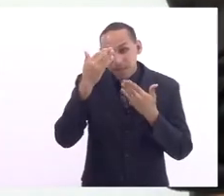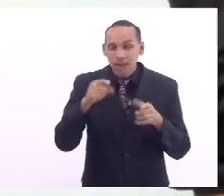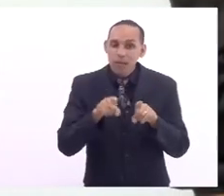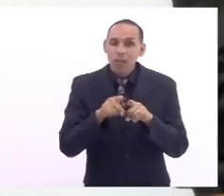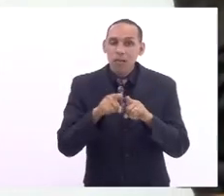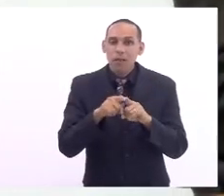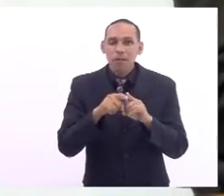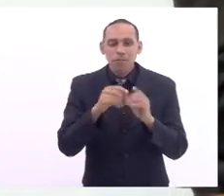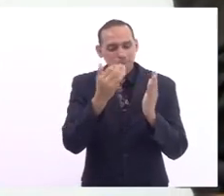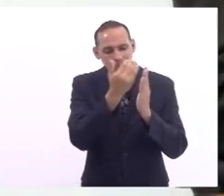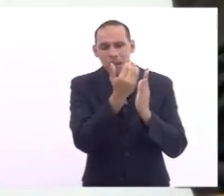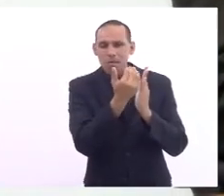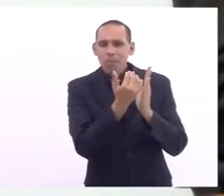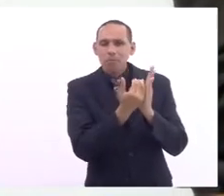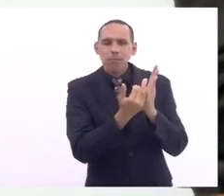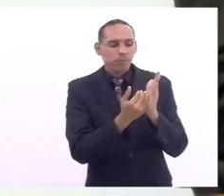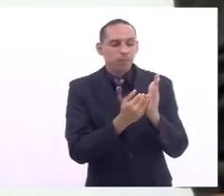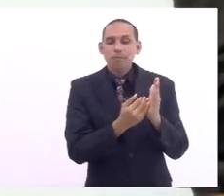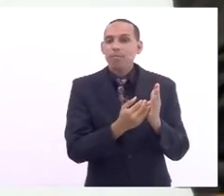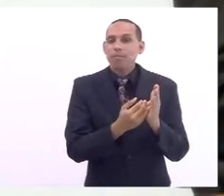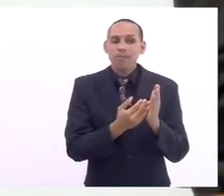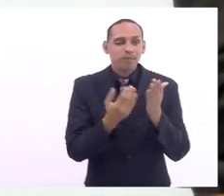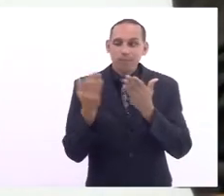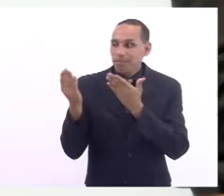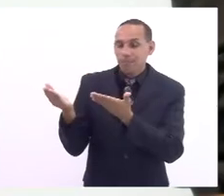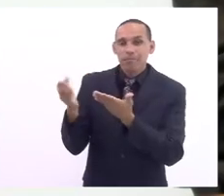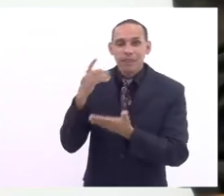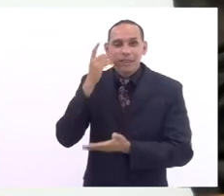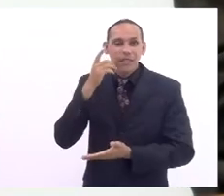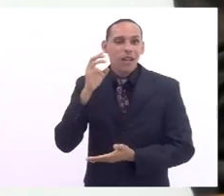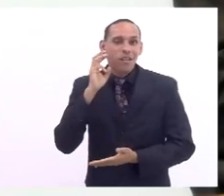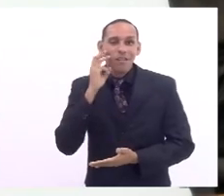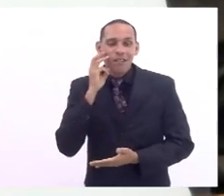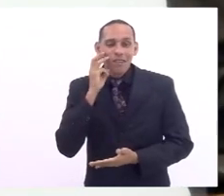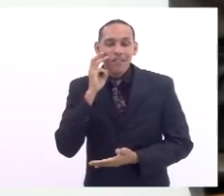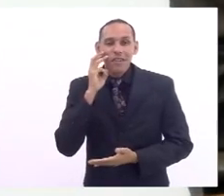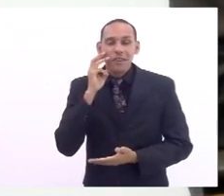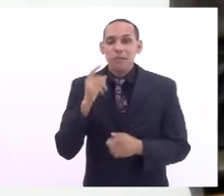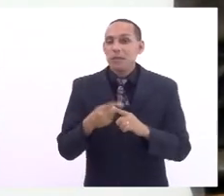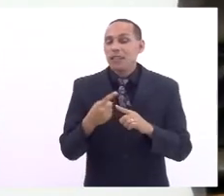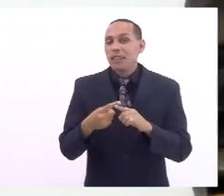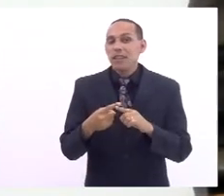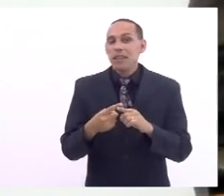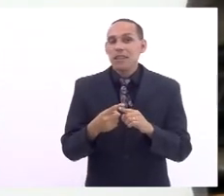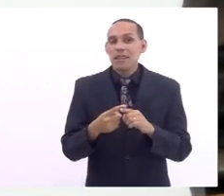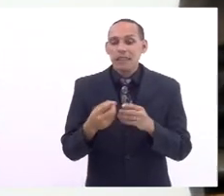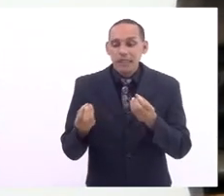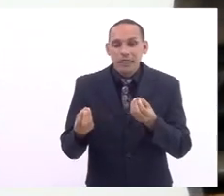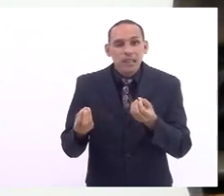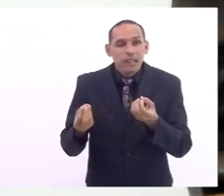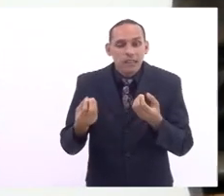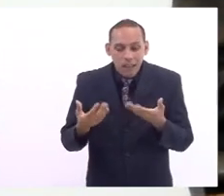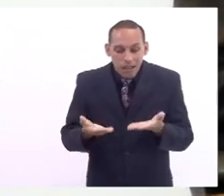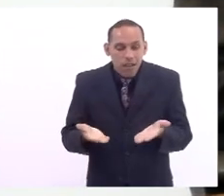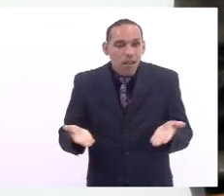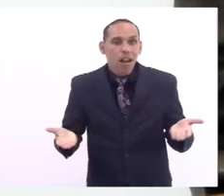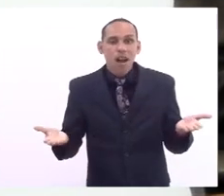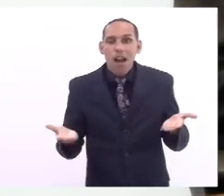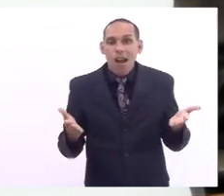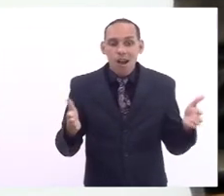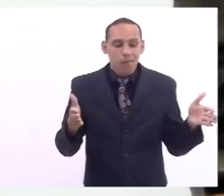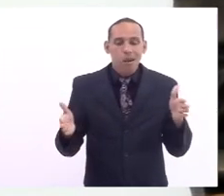que agradecer muito ao Deputado waldeck Carneiro é para o por proporcionar esse momento